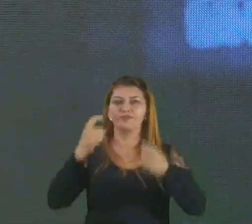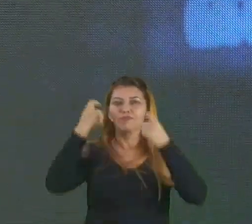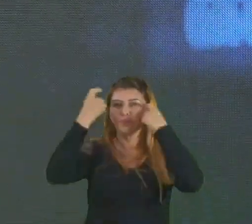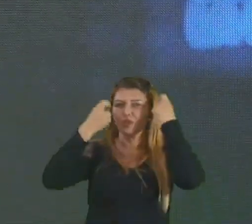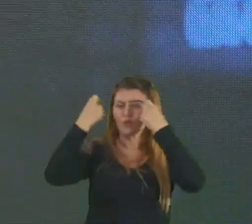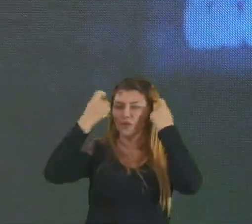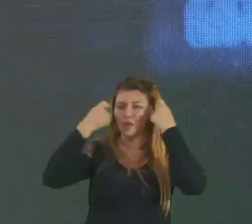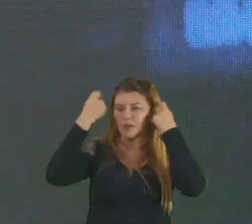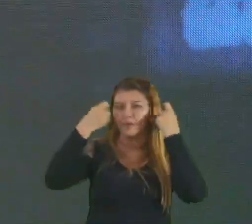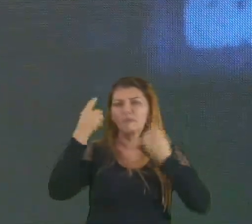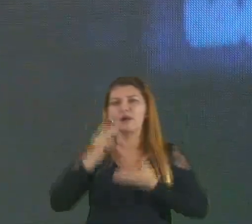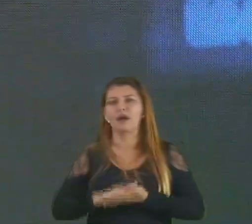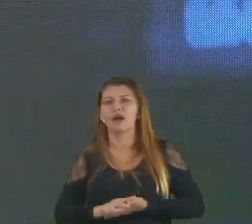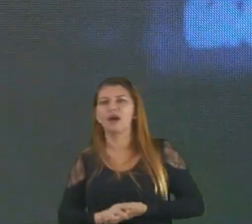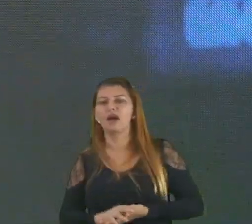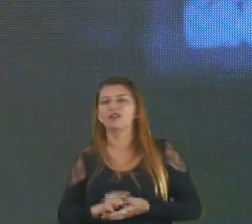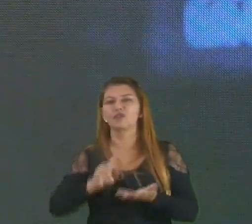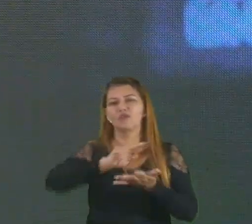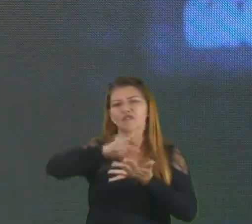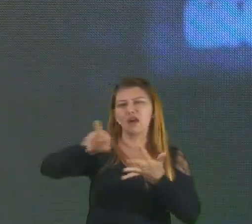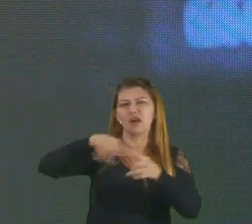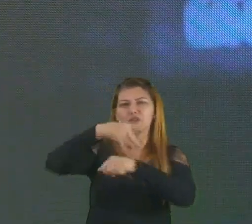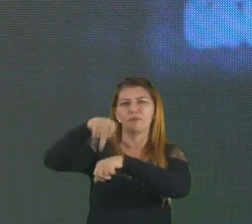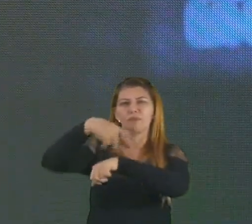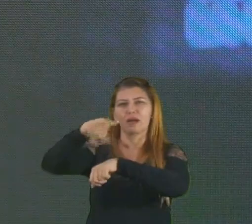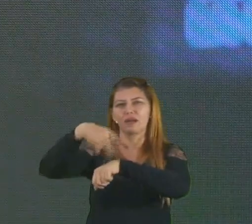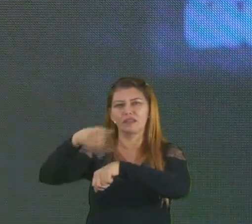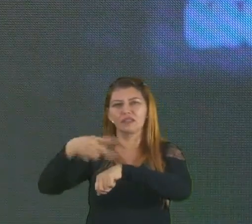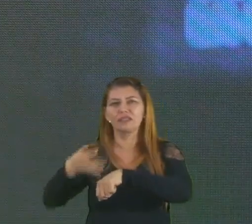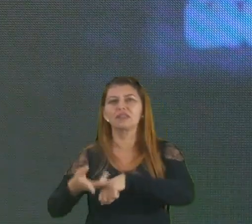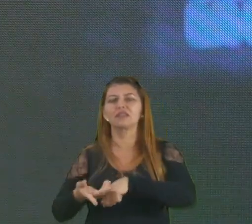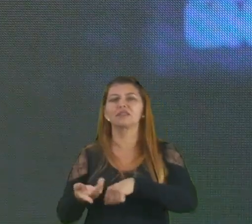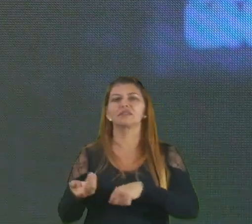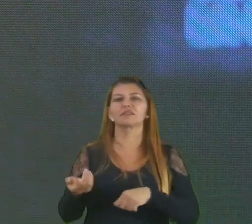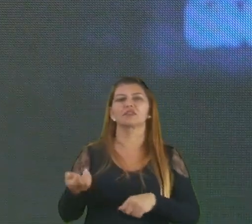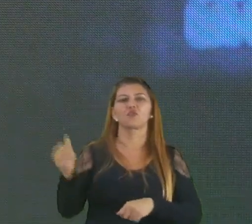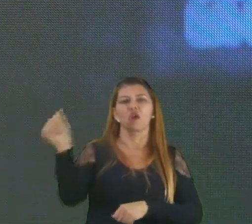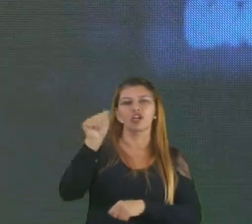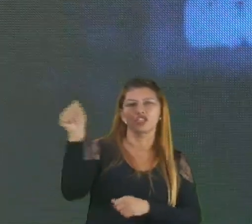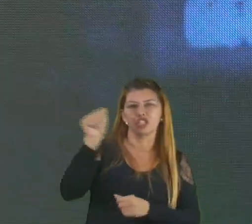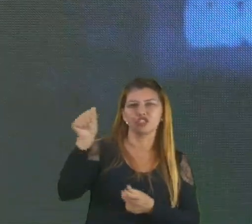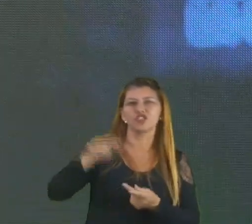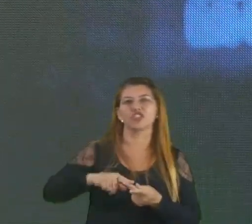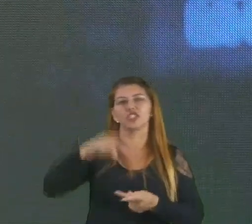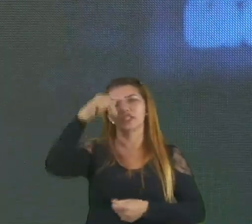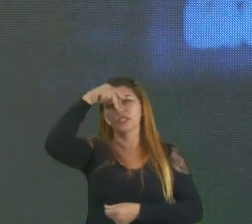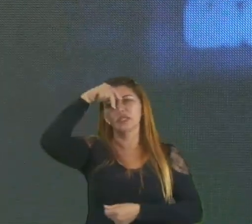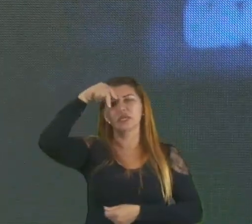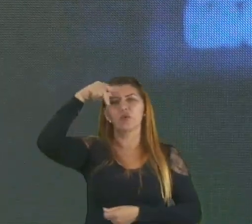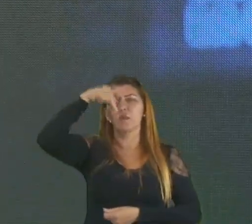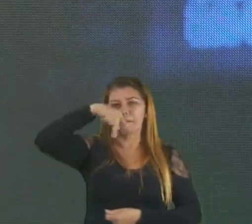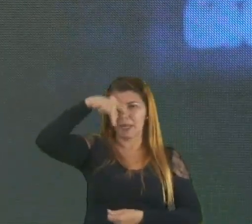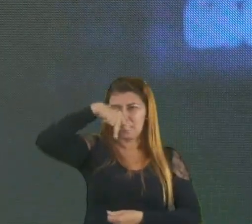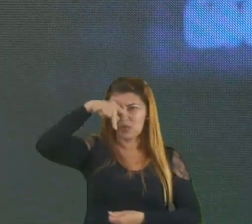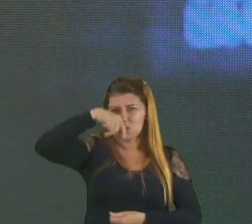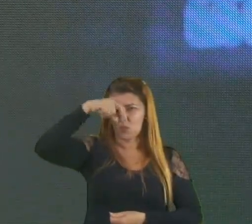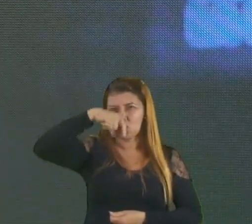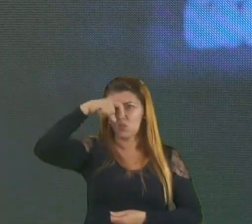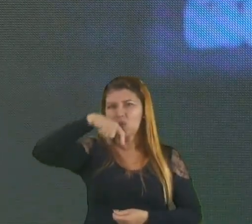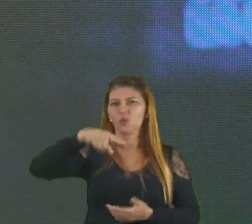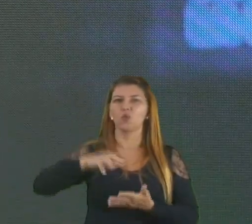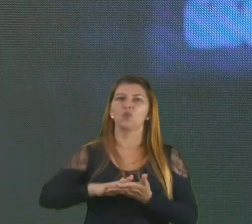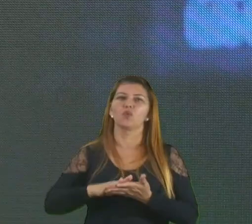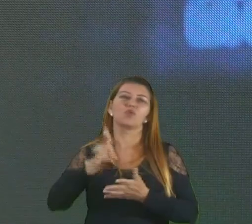Quênia, com a Índia, com o Paquistão, com a Argentina, com o Peru, com os Estados Unidos, e vamos para